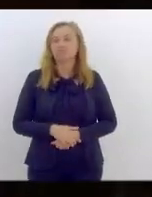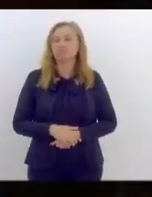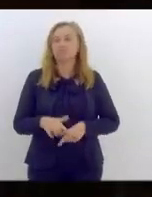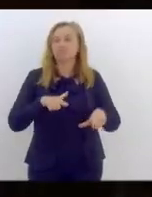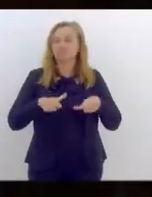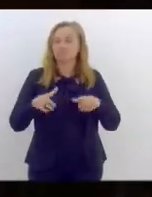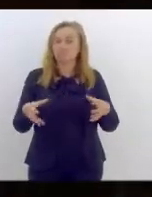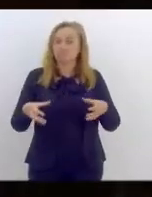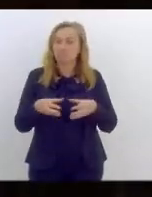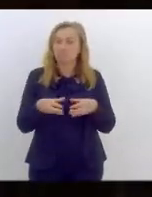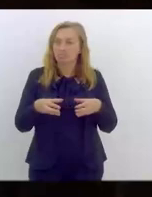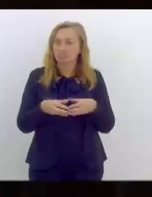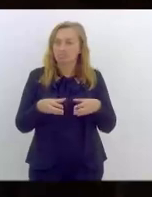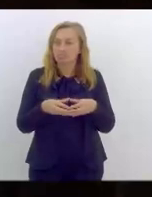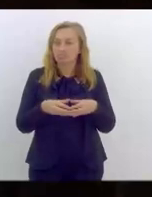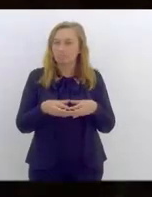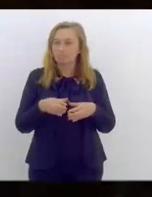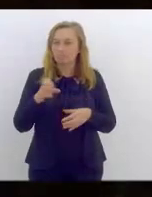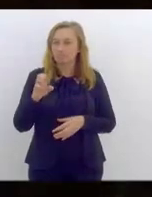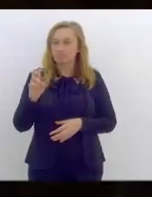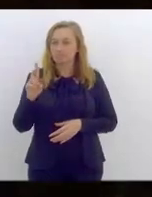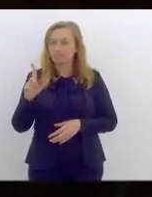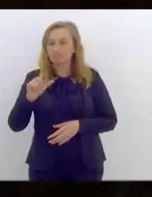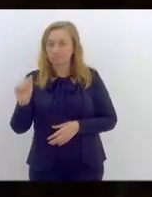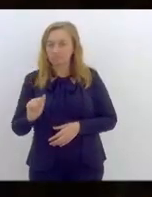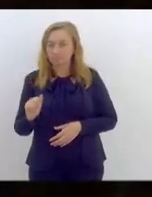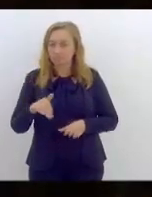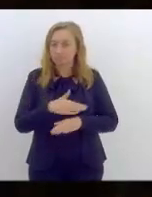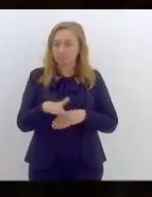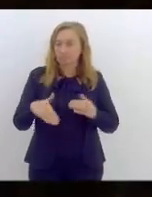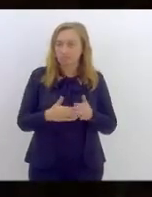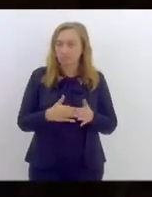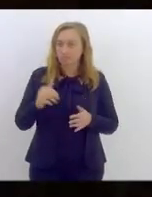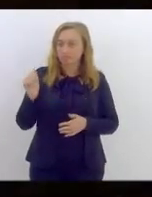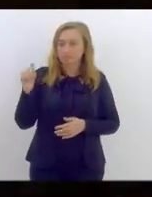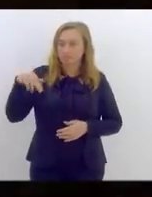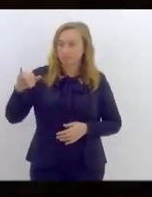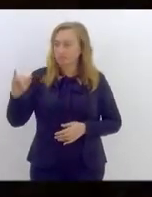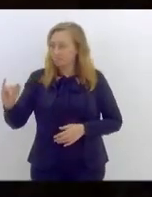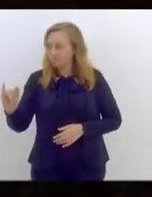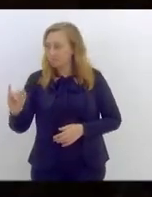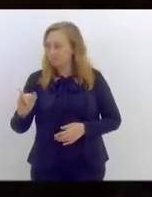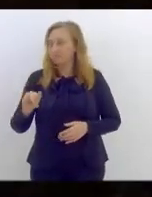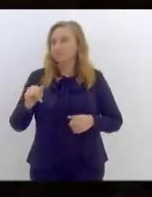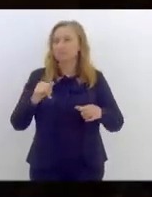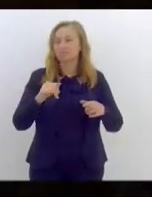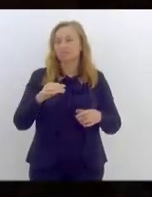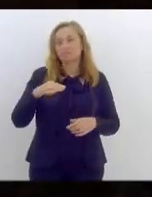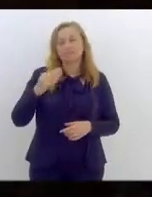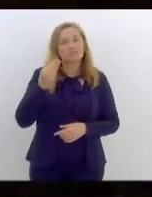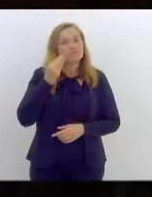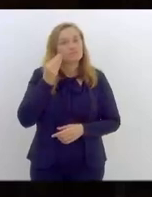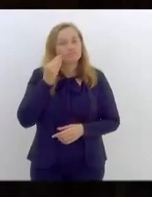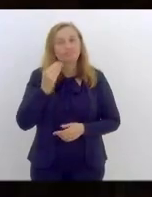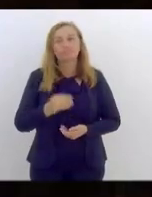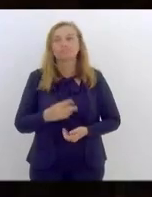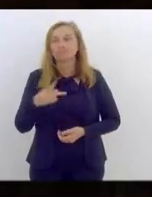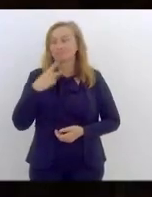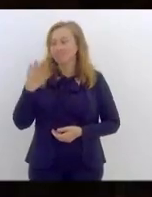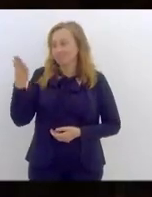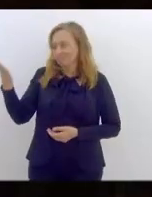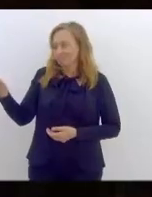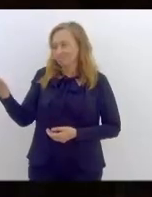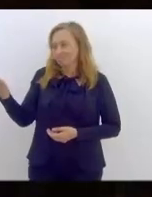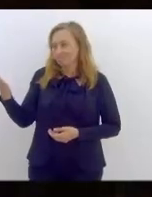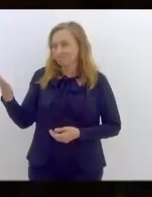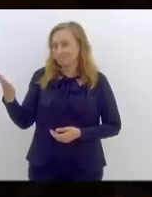trabalho é coletivo, é com a Elza, é com todo mundo, esse trabalho é com a Nancy, esse trabalho é com a Mônica. E dizer uma coisa dessa mulher,